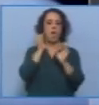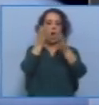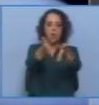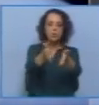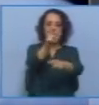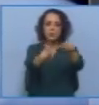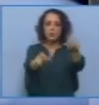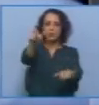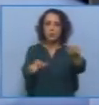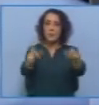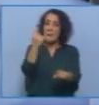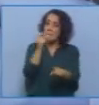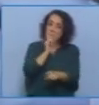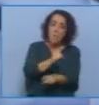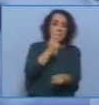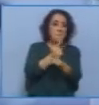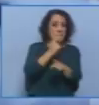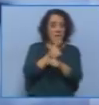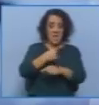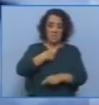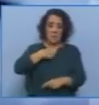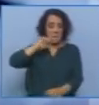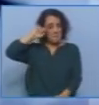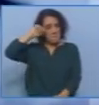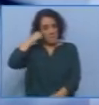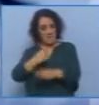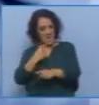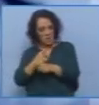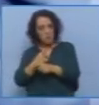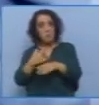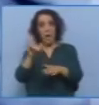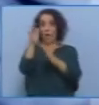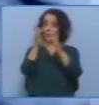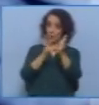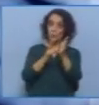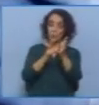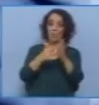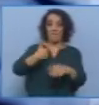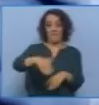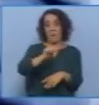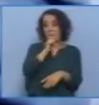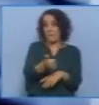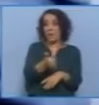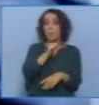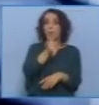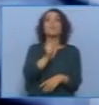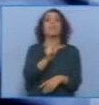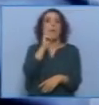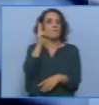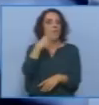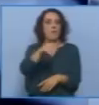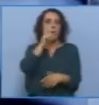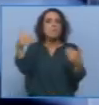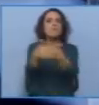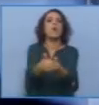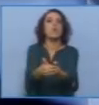outros, mesmo numa situação onde nós vamos ficar a perder. Então, Jesus, mesmo perdendo, e neste caso vai perder tudo que é a vida,